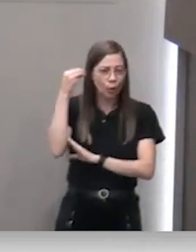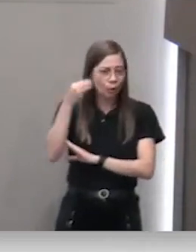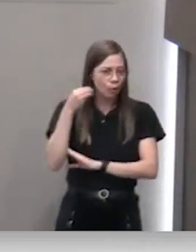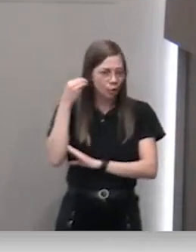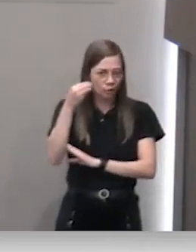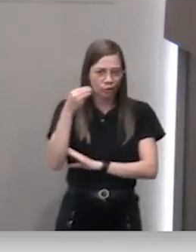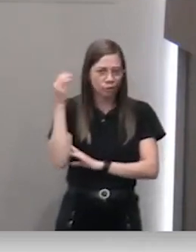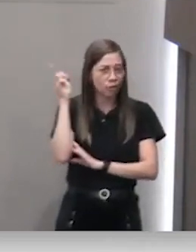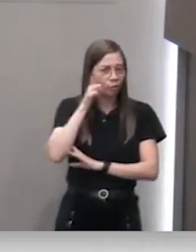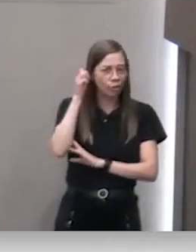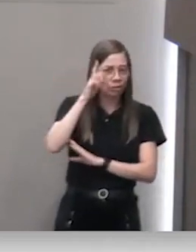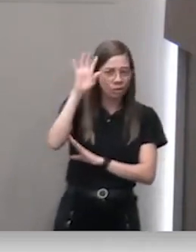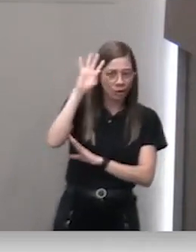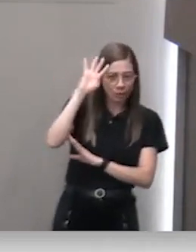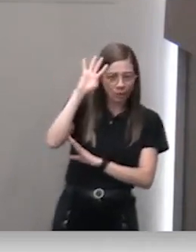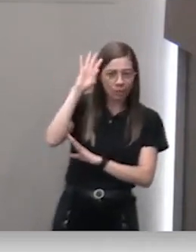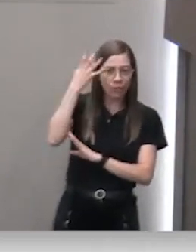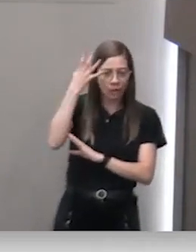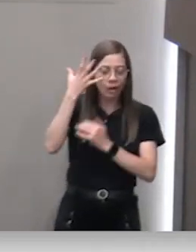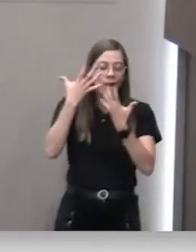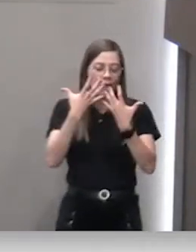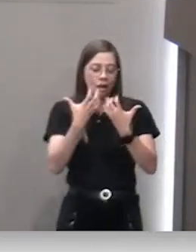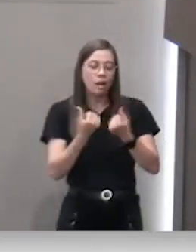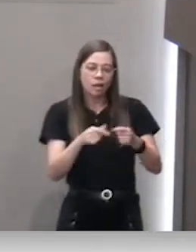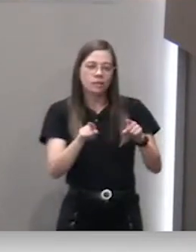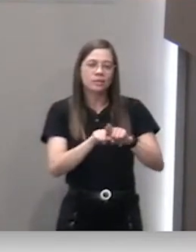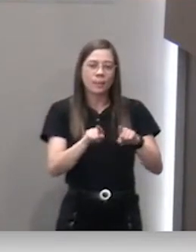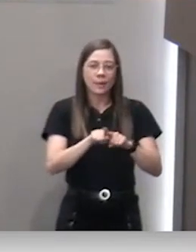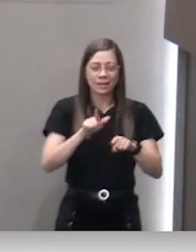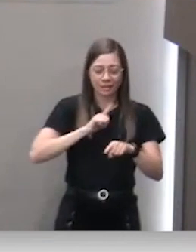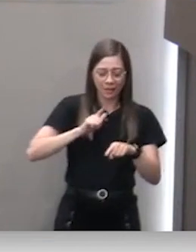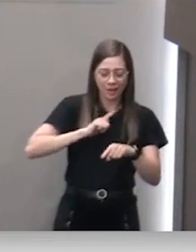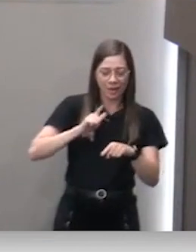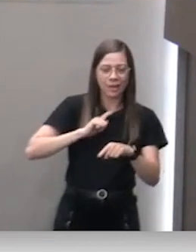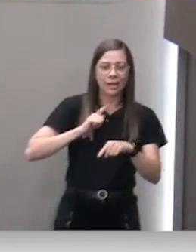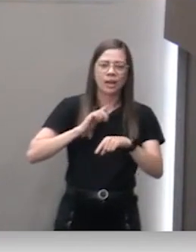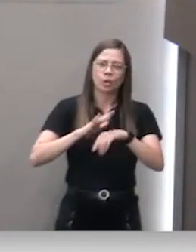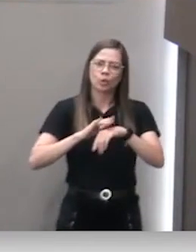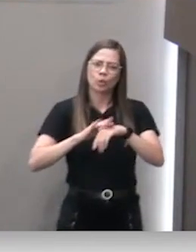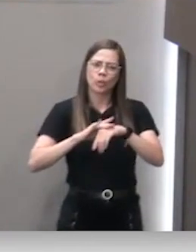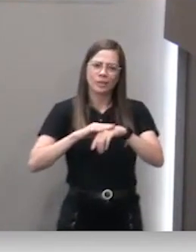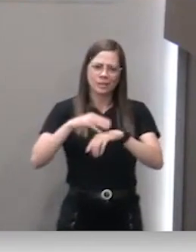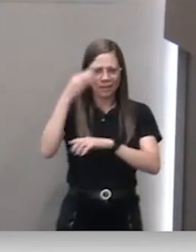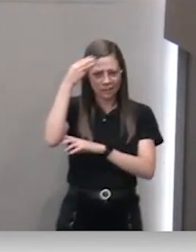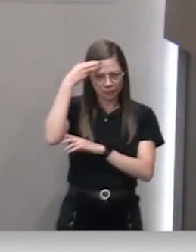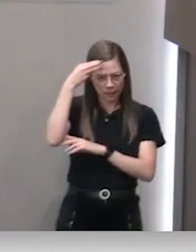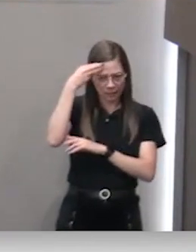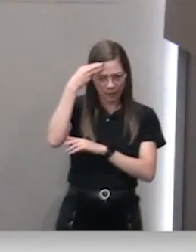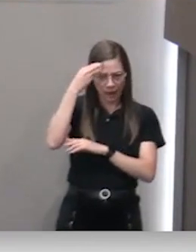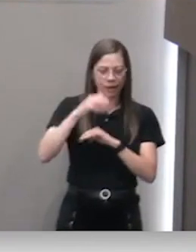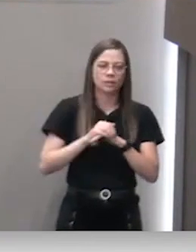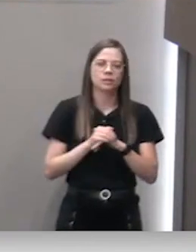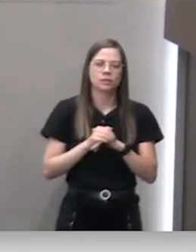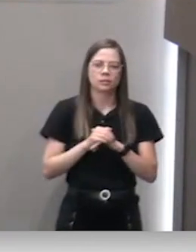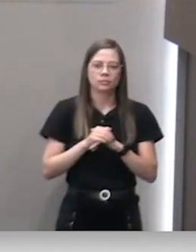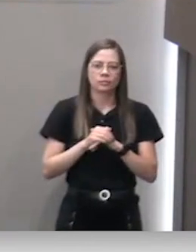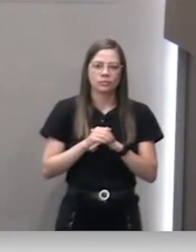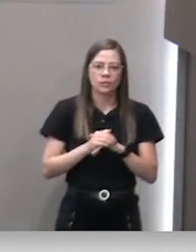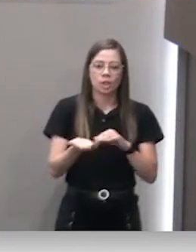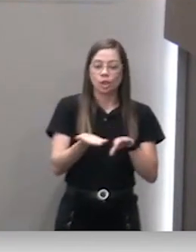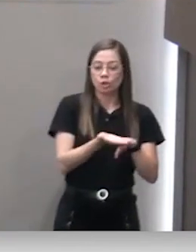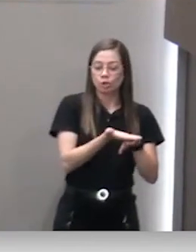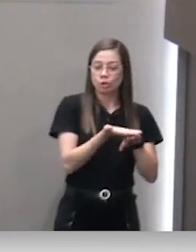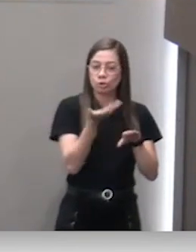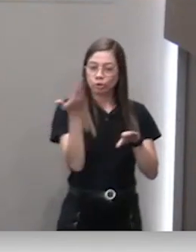de decidir. Admite que paciente tem doenças mentais. Admite remoção de pênis e seios